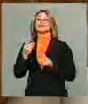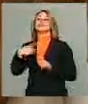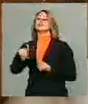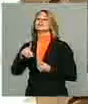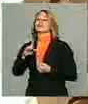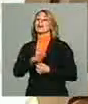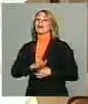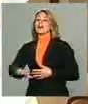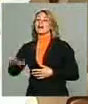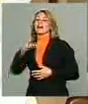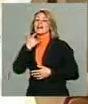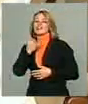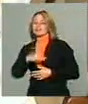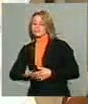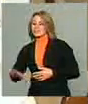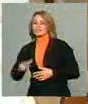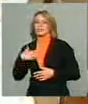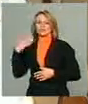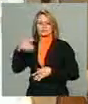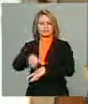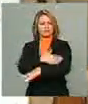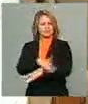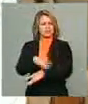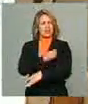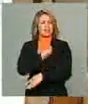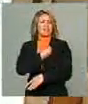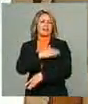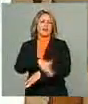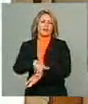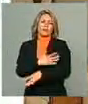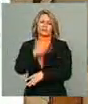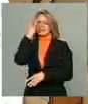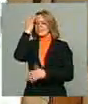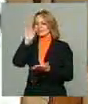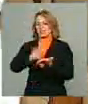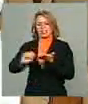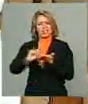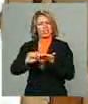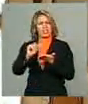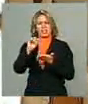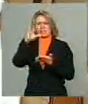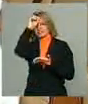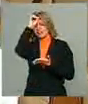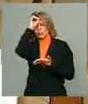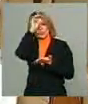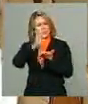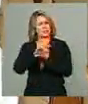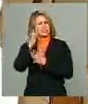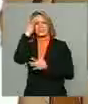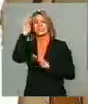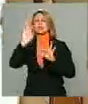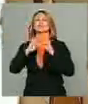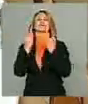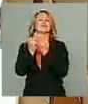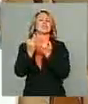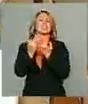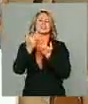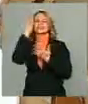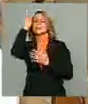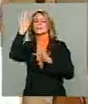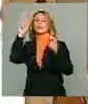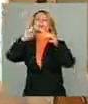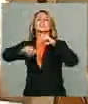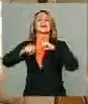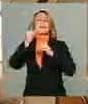infância eu era menina de rua eu não sabia ler não sabia escrever não sabia que era família não sabia o que era sexo não sabia o que era